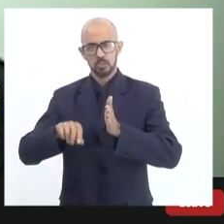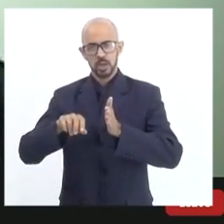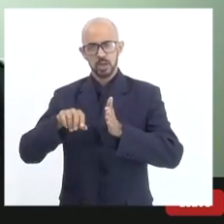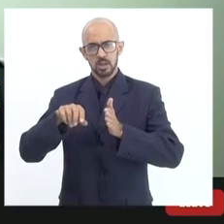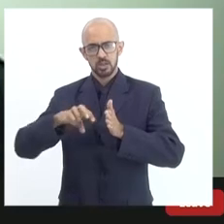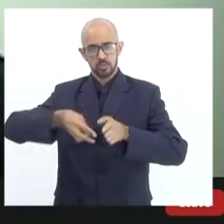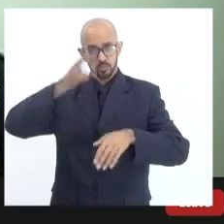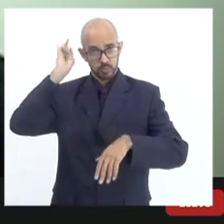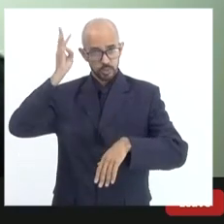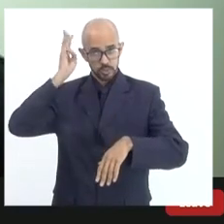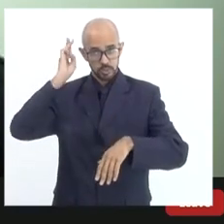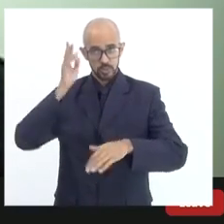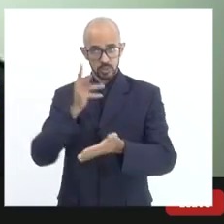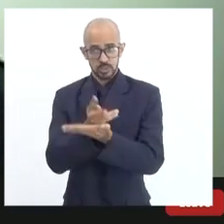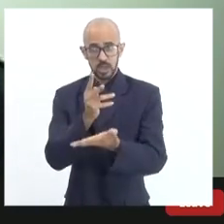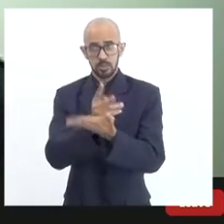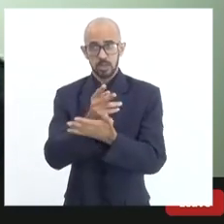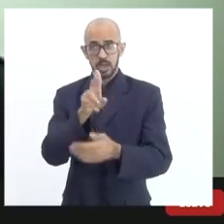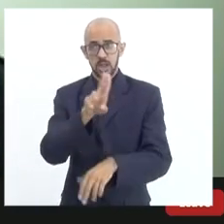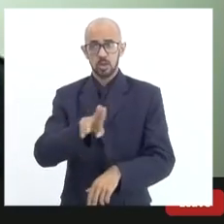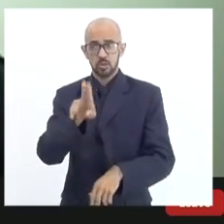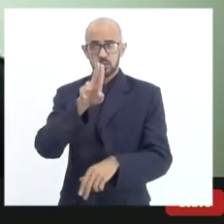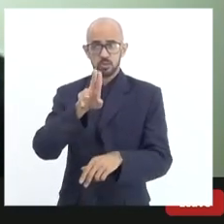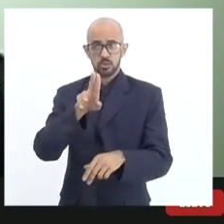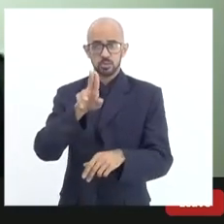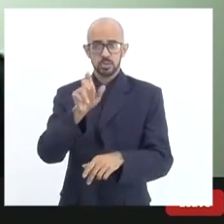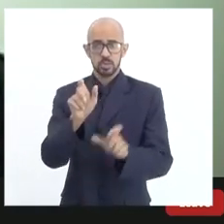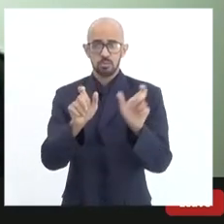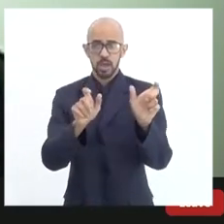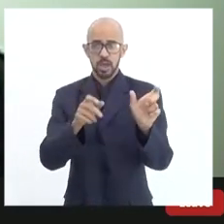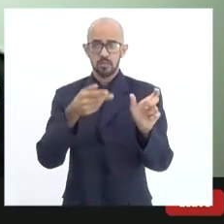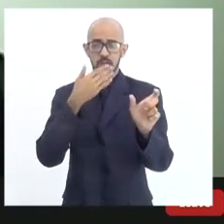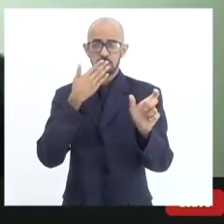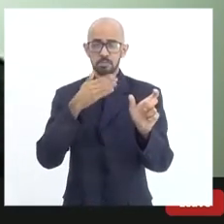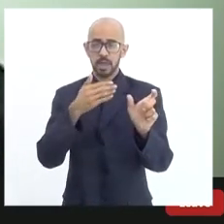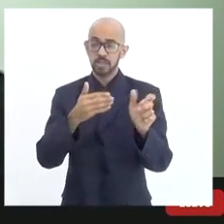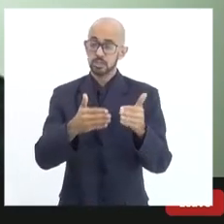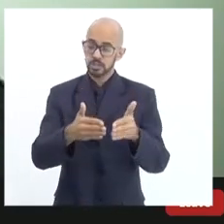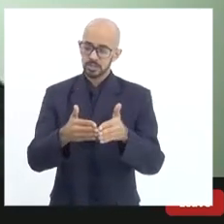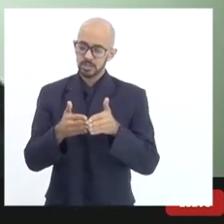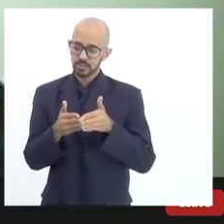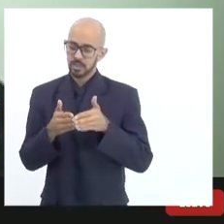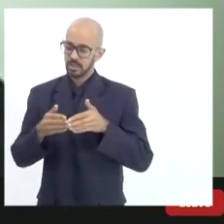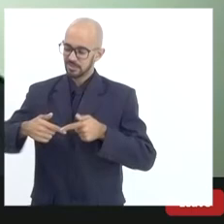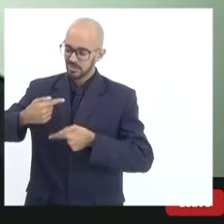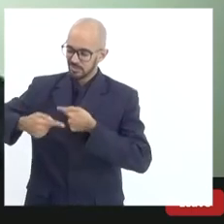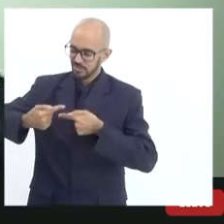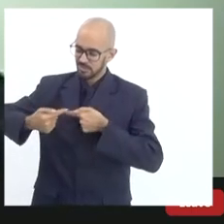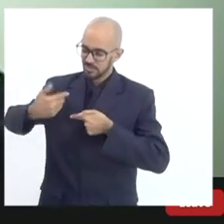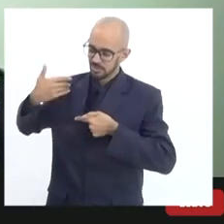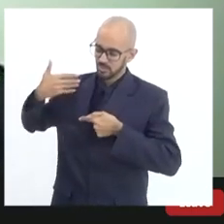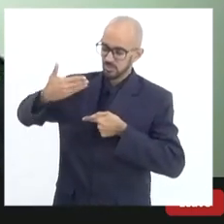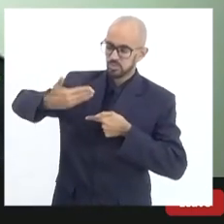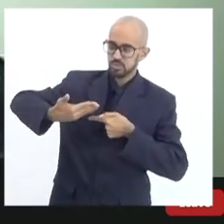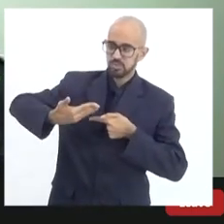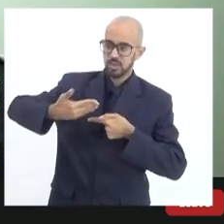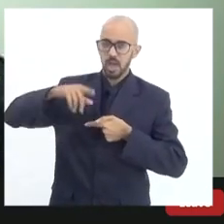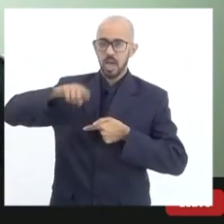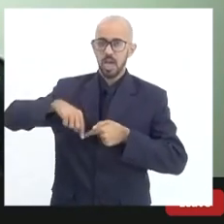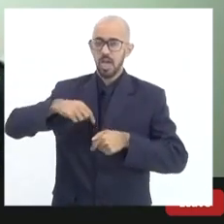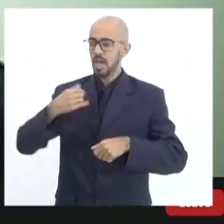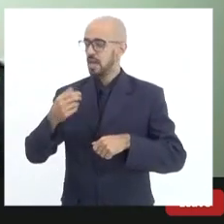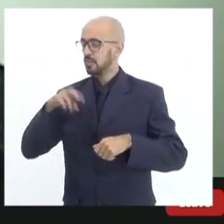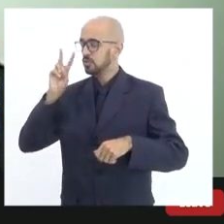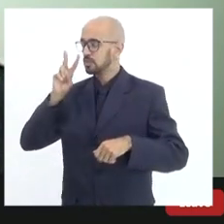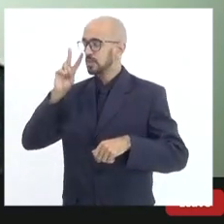toda vez que ela usa a palavra, ela sempre pede licença para os seus ancestrais, nos lembrando aqui, né, a